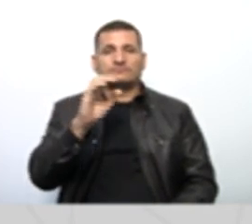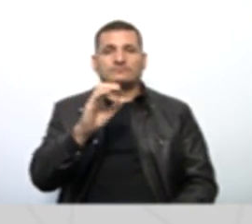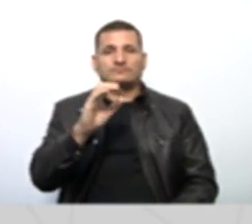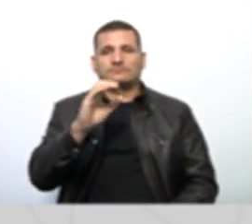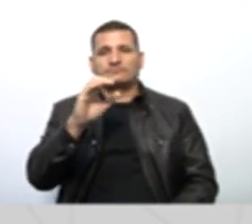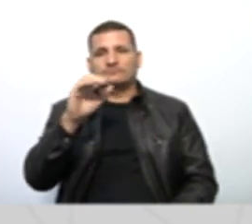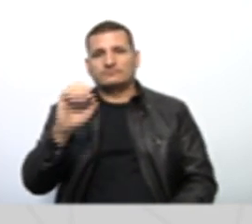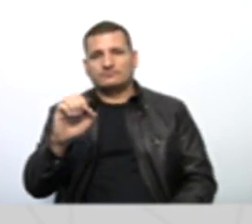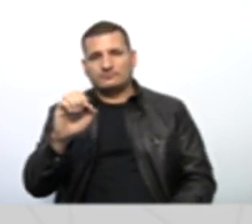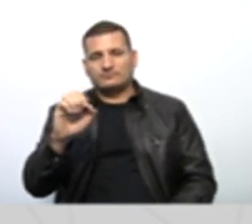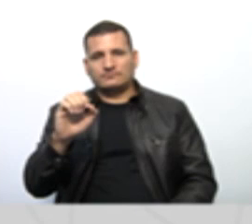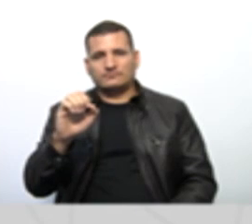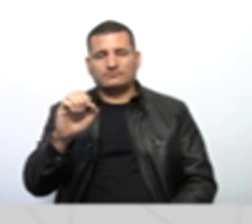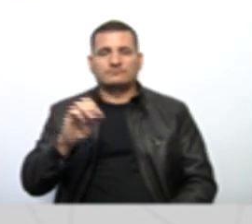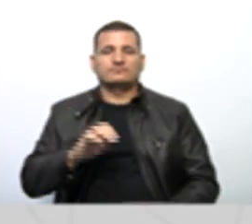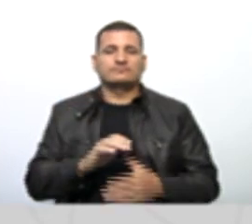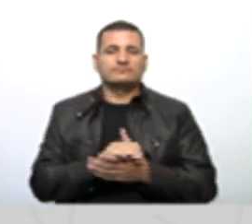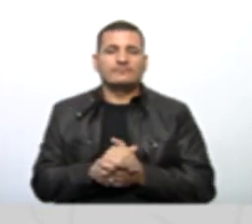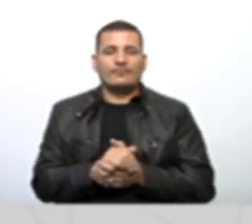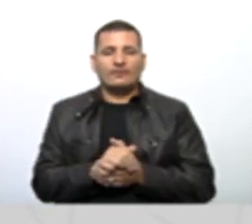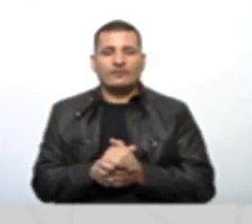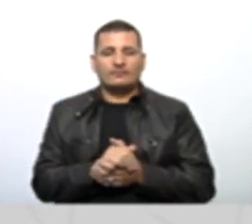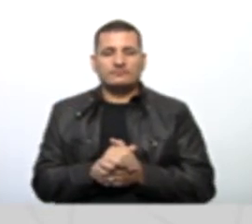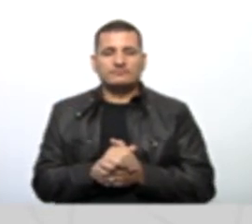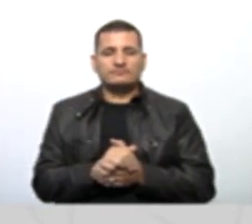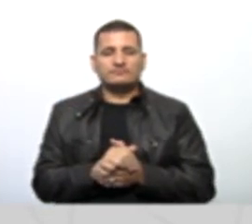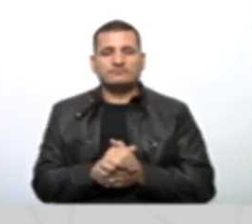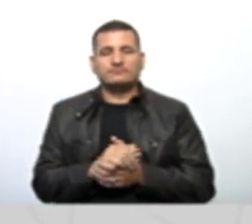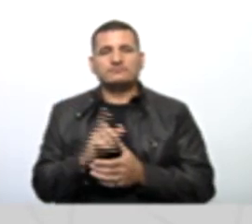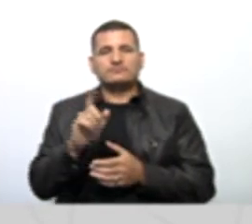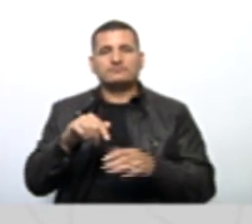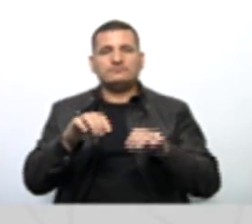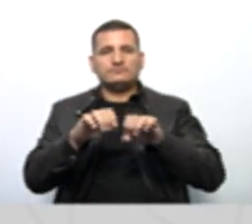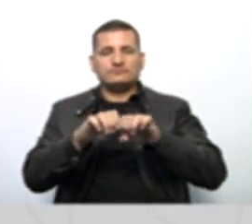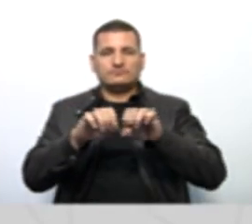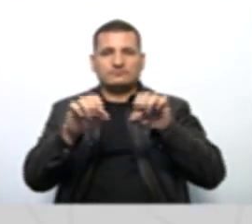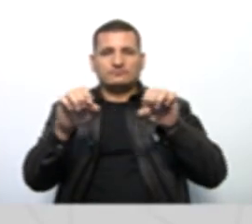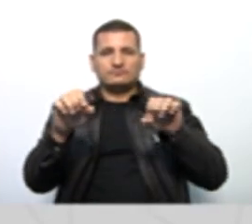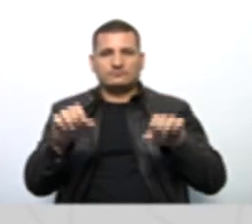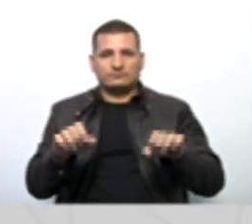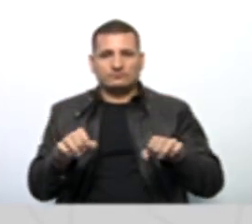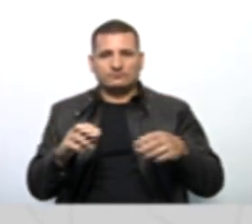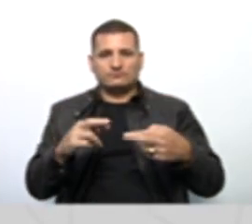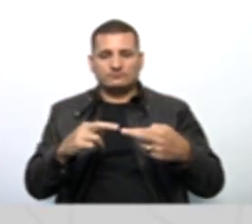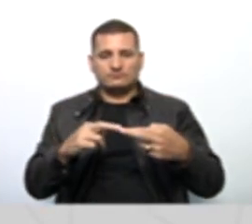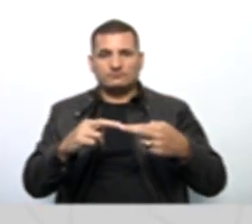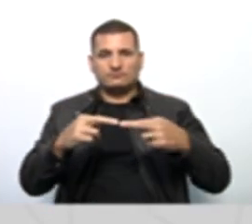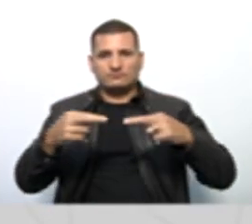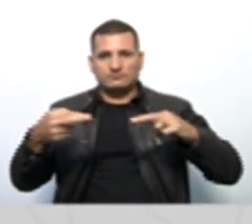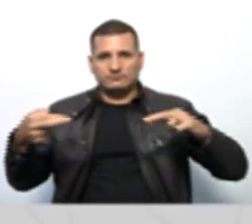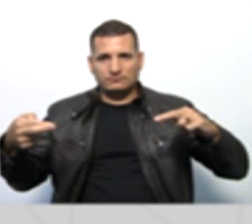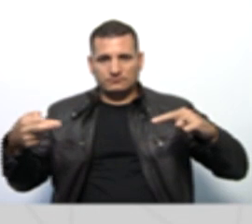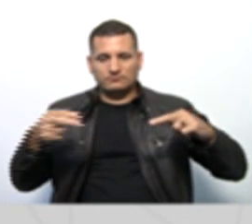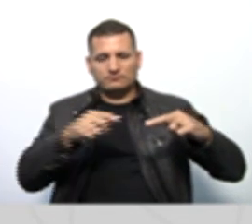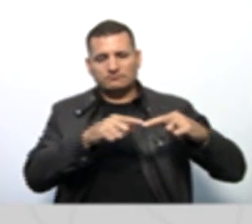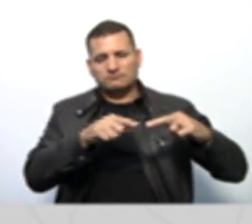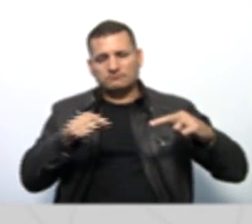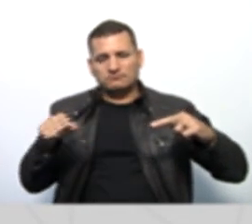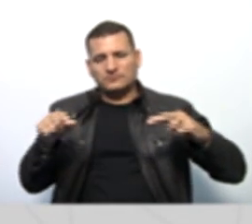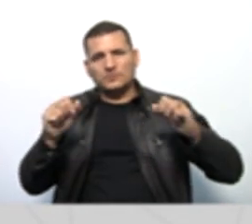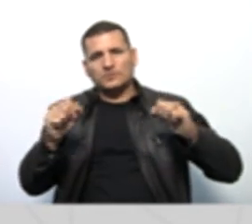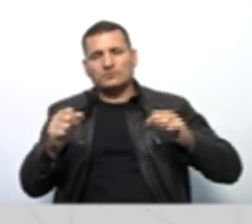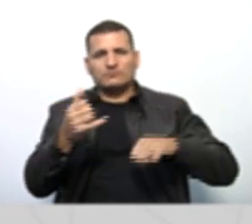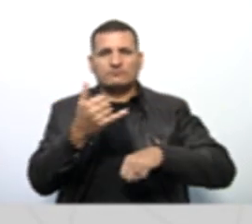estruturado certo trata se de uma infraestrutura a única de cabeamento metálico ou